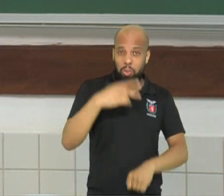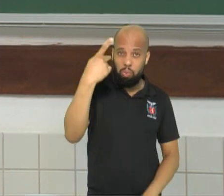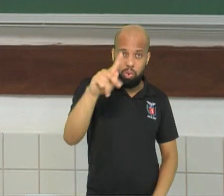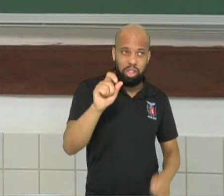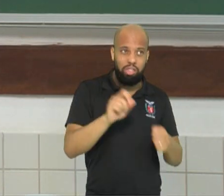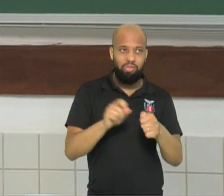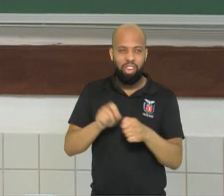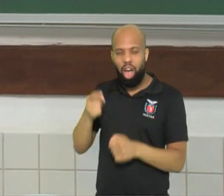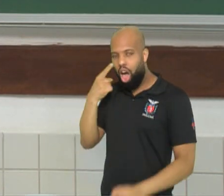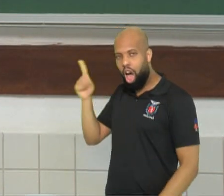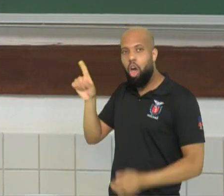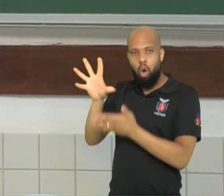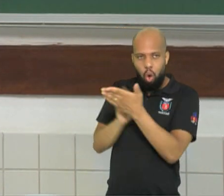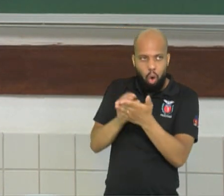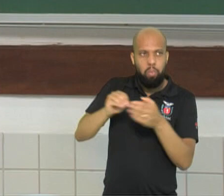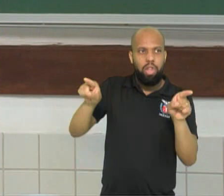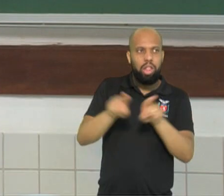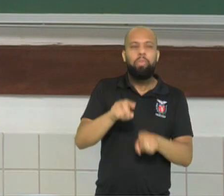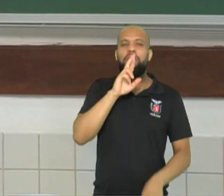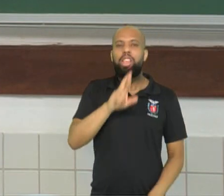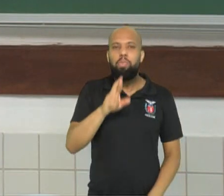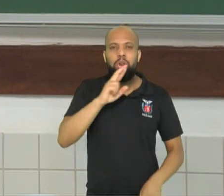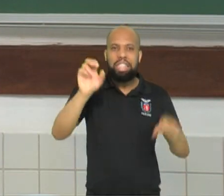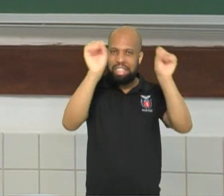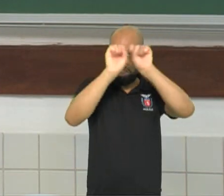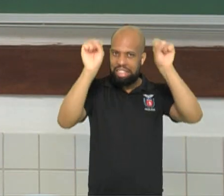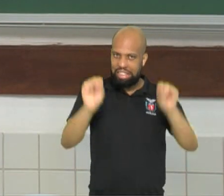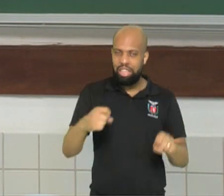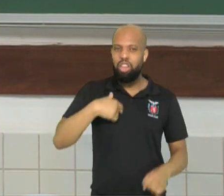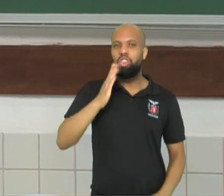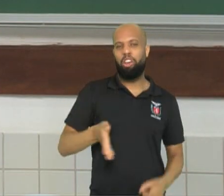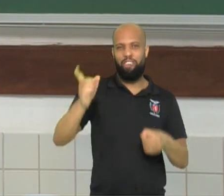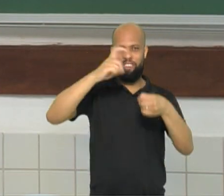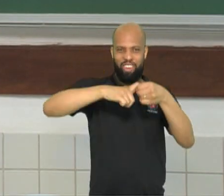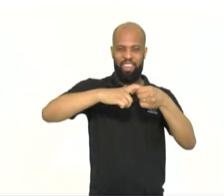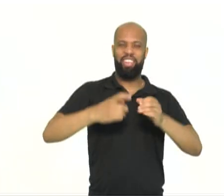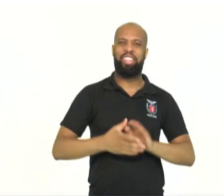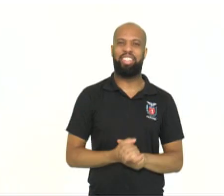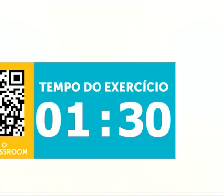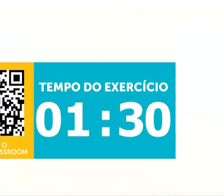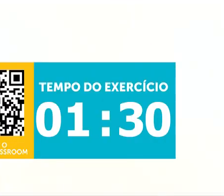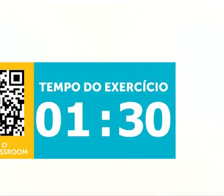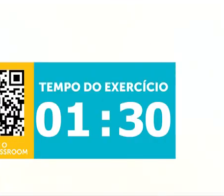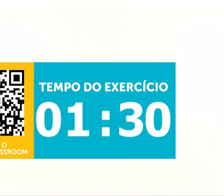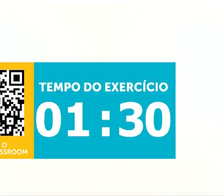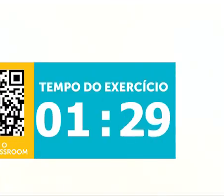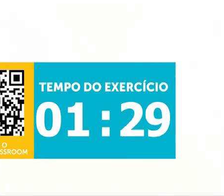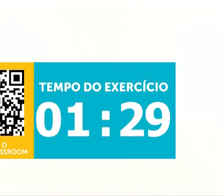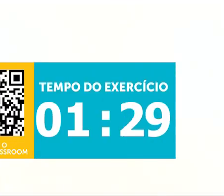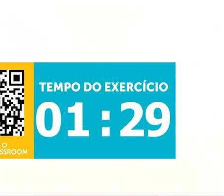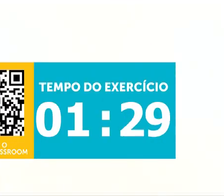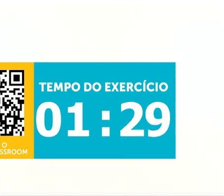vocês resolverem, copiarem esse sistema e resolverem, e eu já volto.